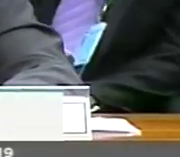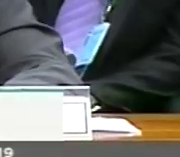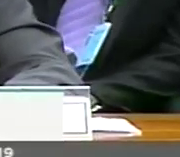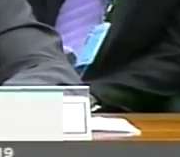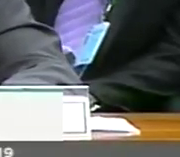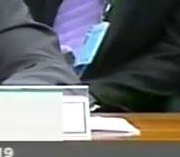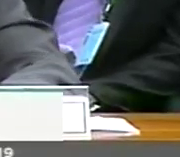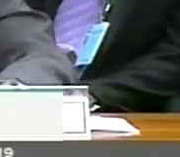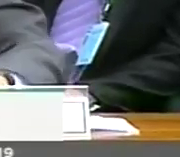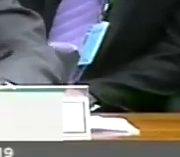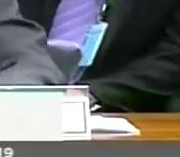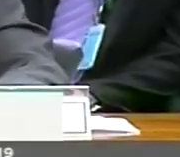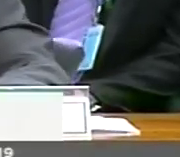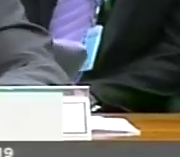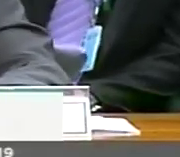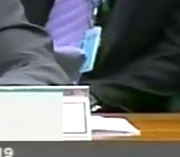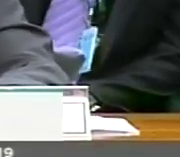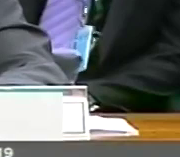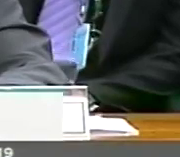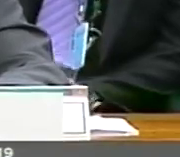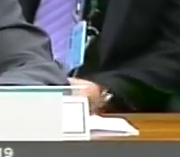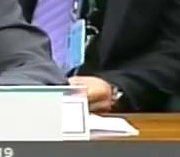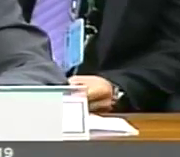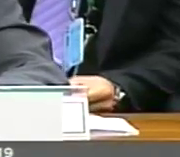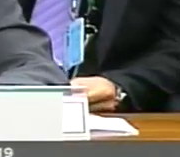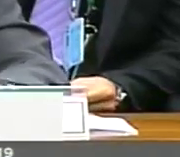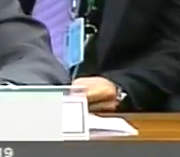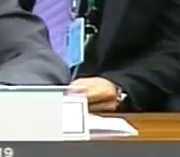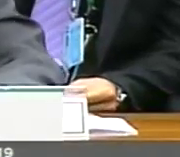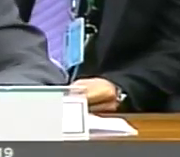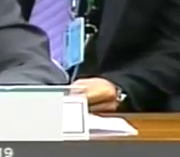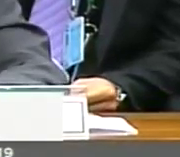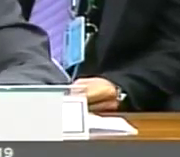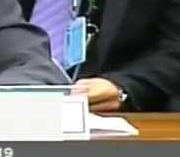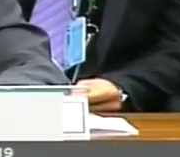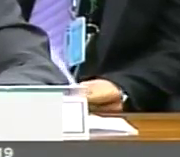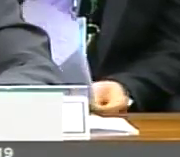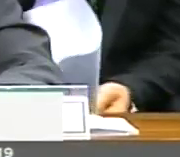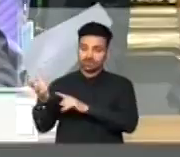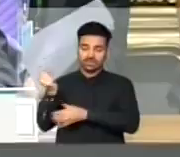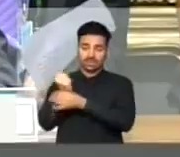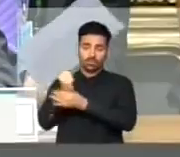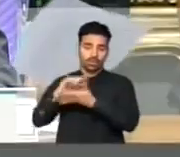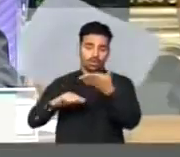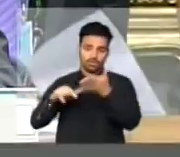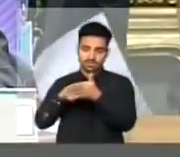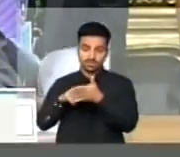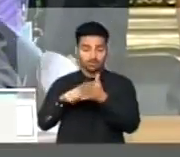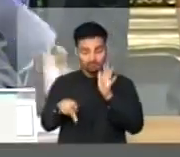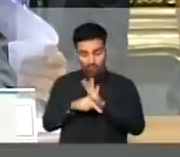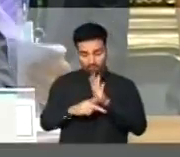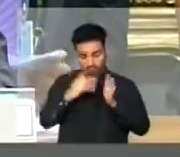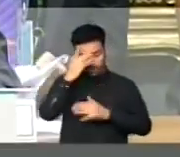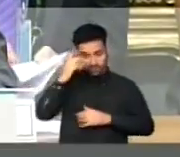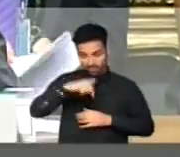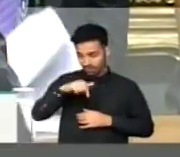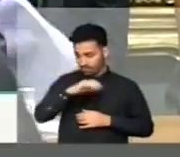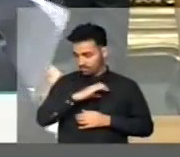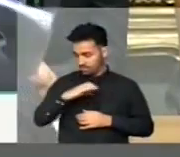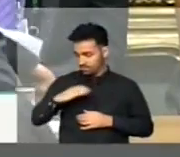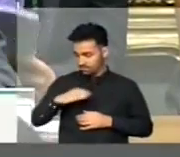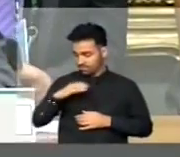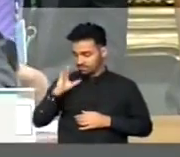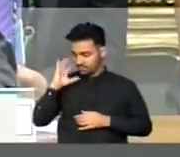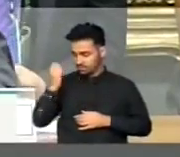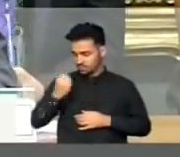a questão foi decidida expressamente por aquela Suprema Corte em mandado de segurança impetrado por membros dessa comissão, no mandado de